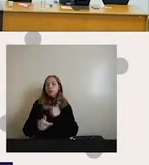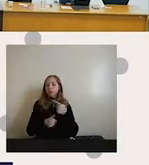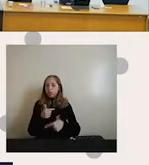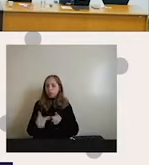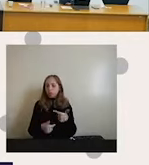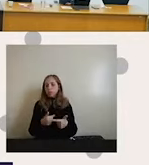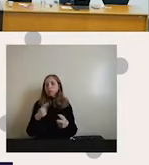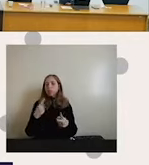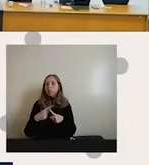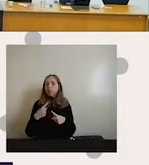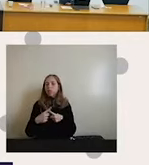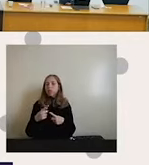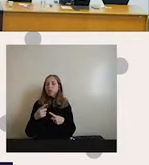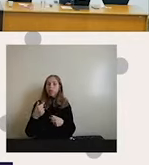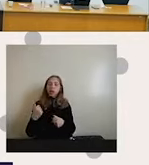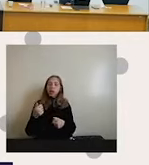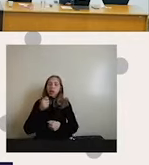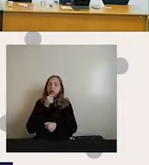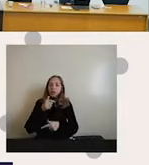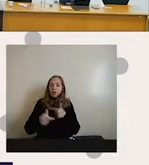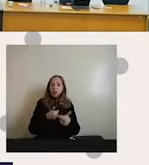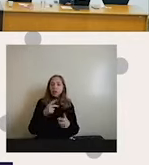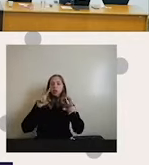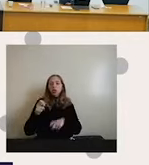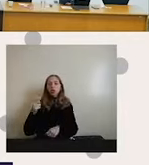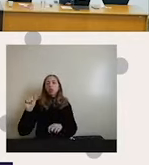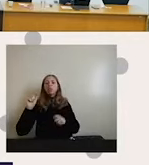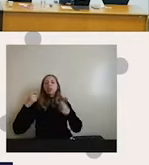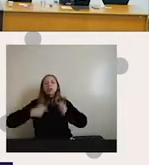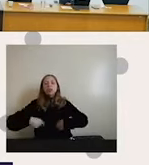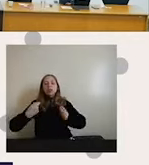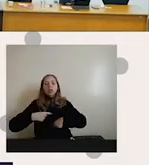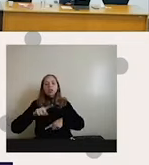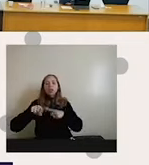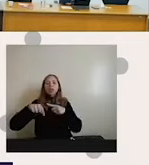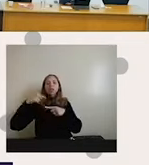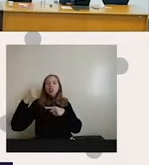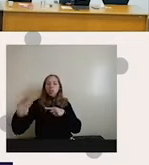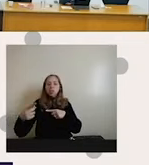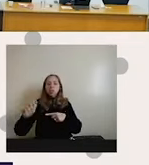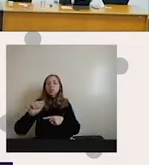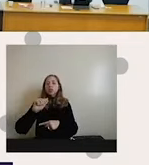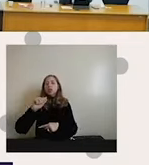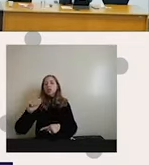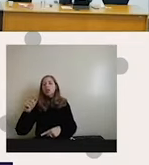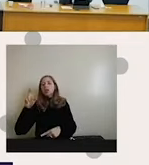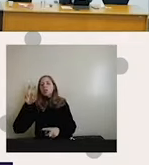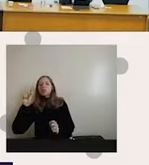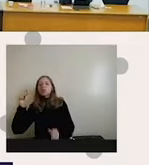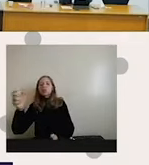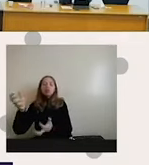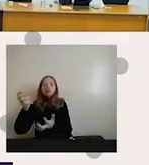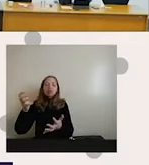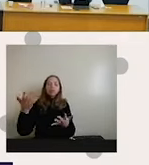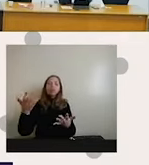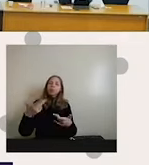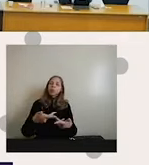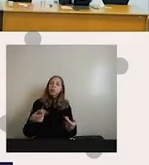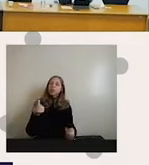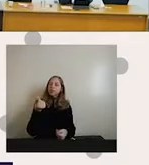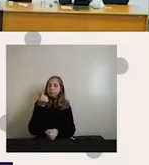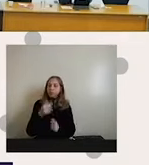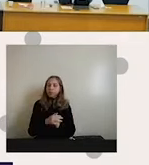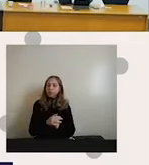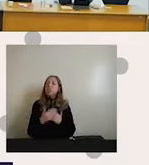primeiro o reino da necessidade, depois o reino da fantasia, né? Então, todo esse apanhado, né, justamente